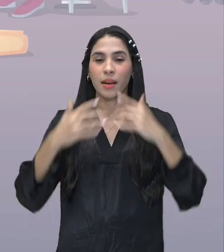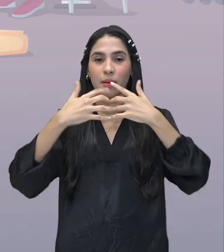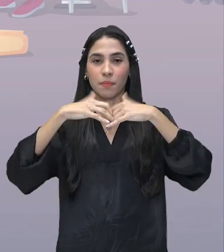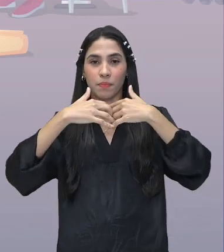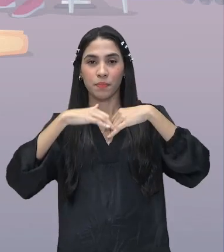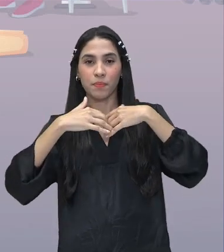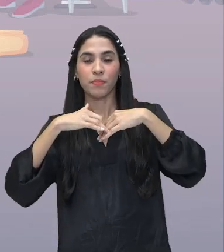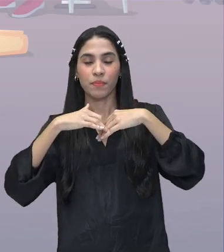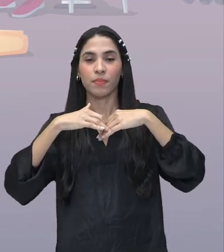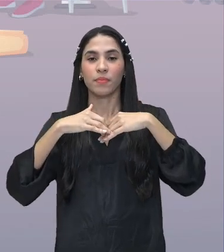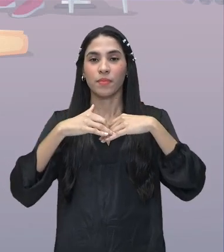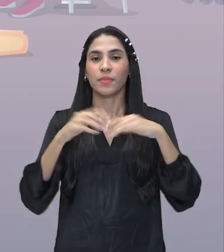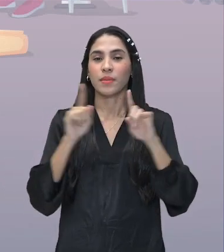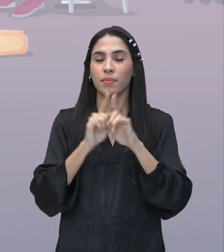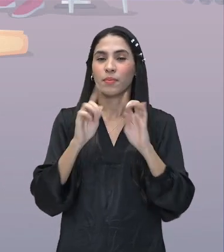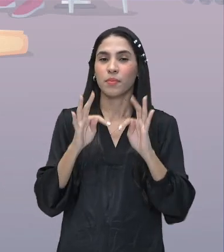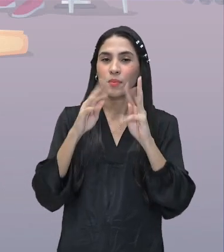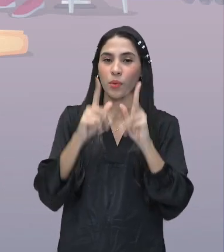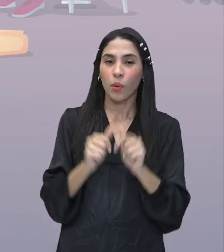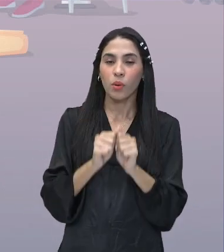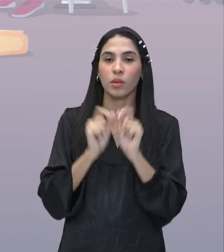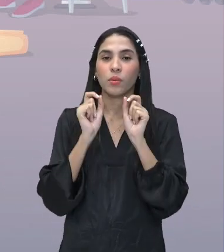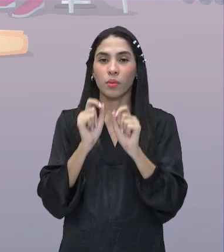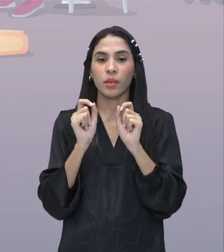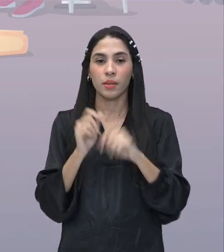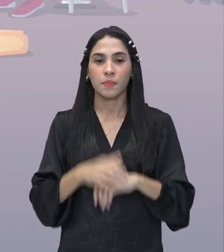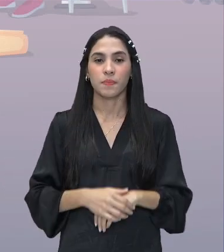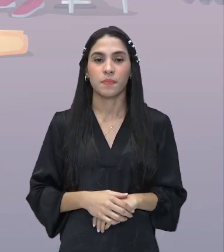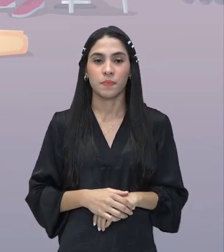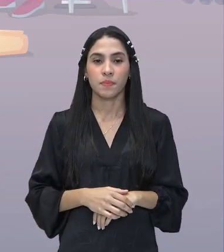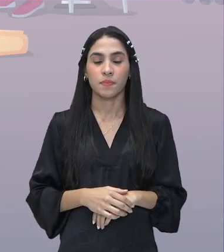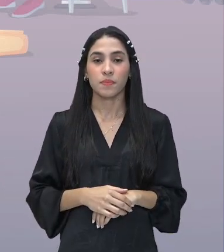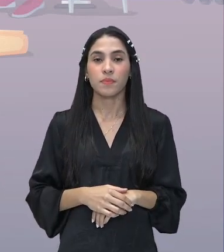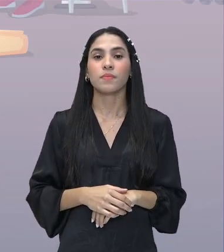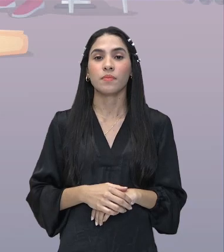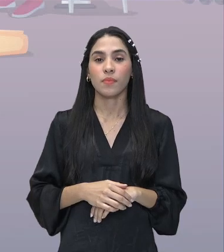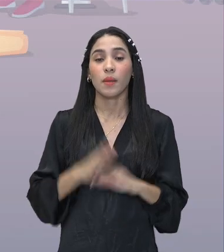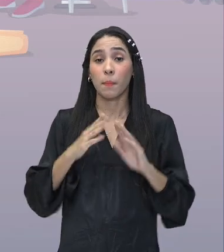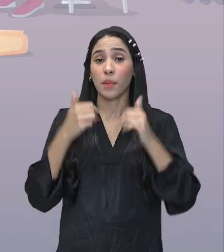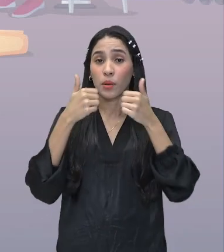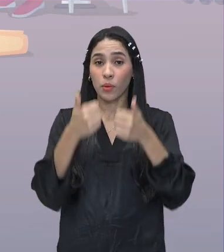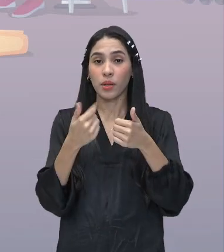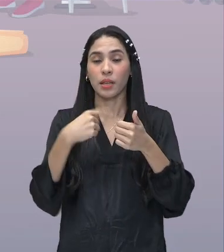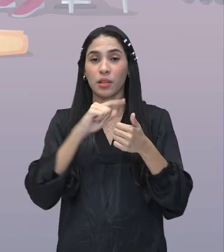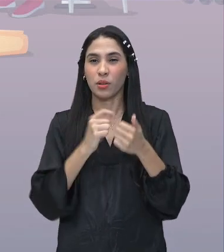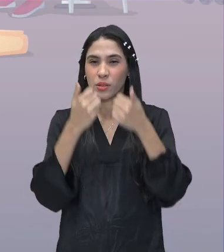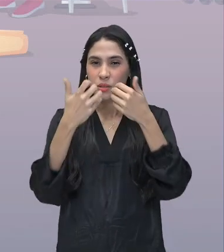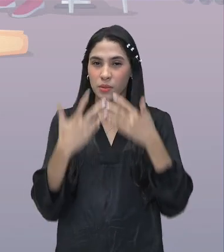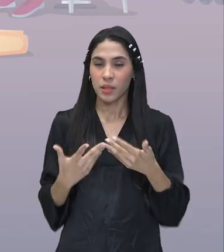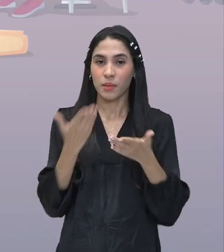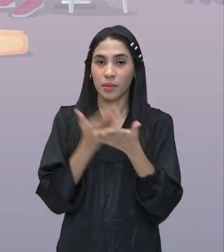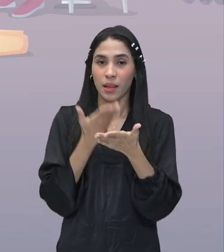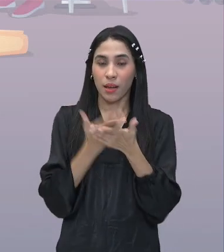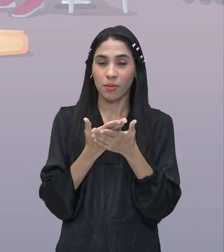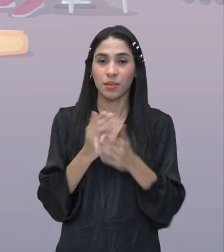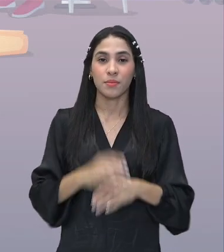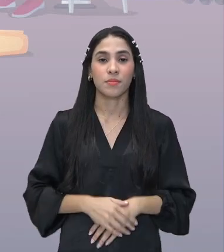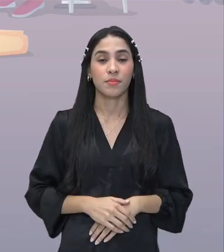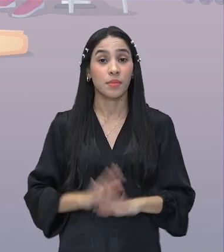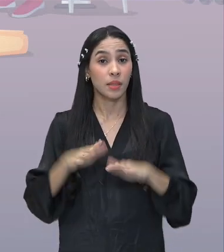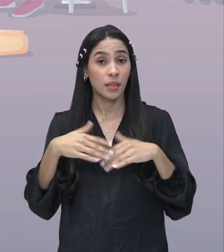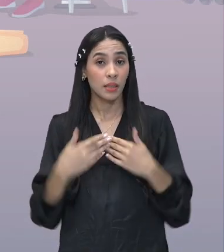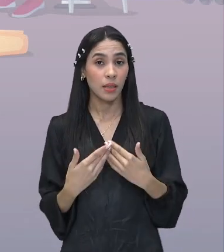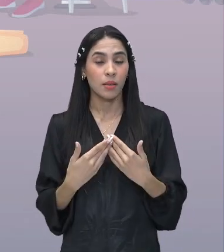oxigenar o nosso cérebro, trazer todos aqueles benefícios que eu já elenquei aqui durante a nossa aula. Então, eu